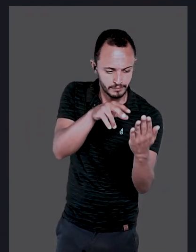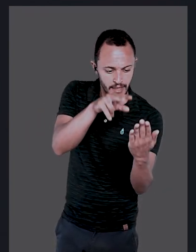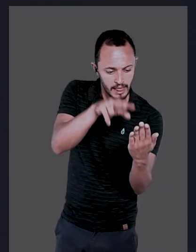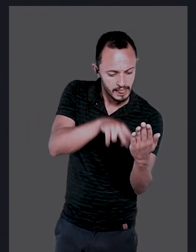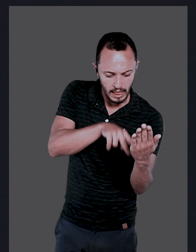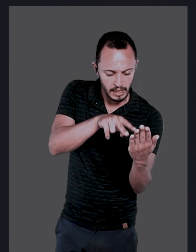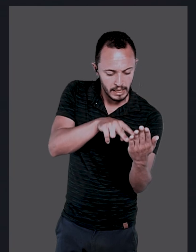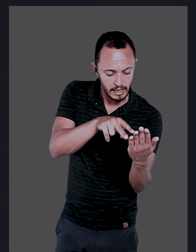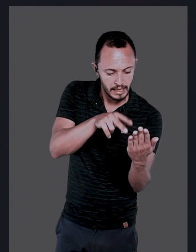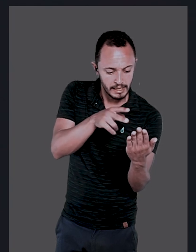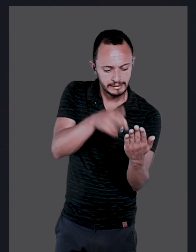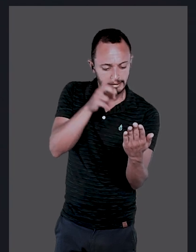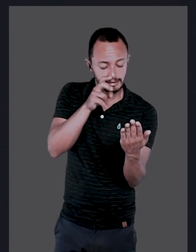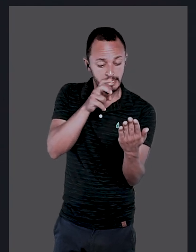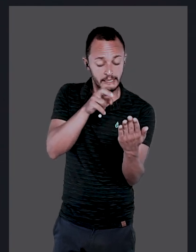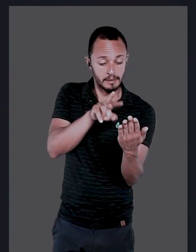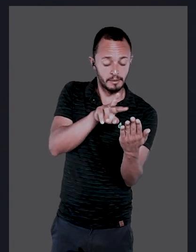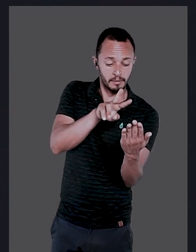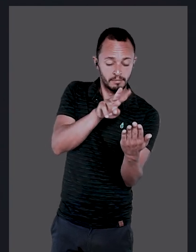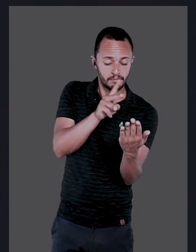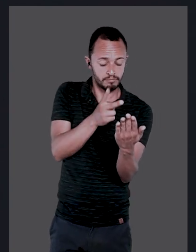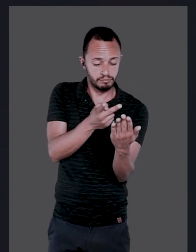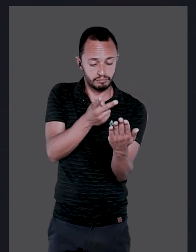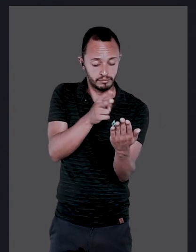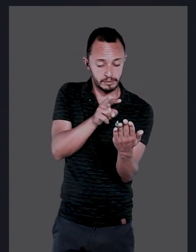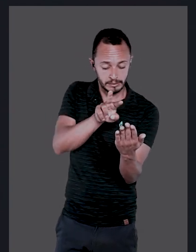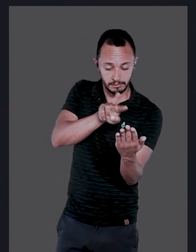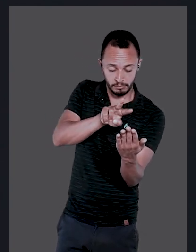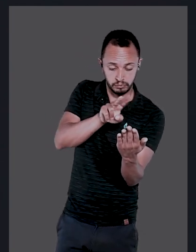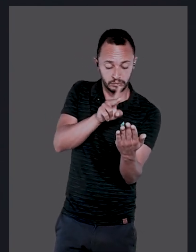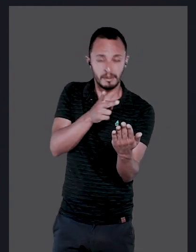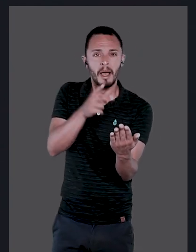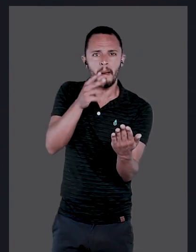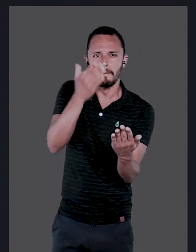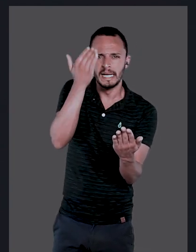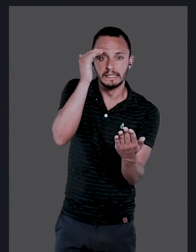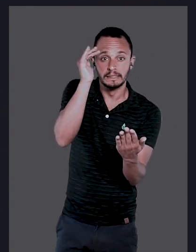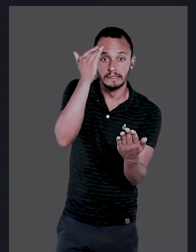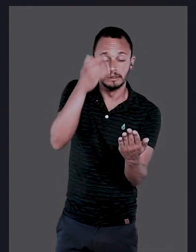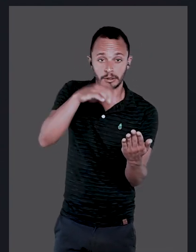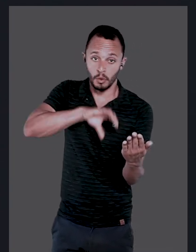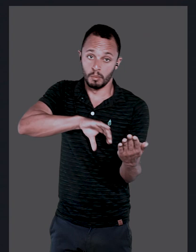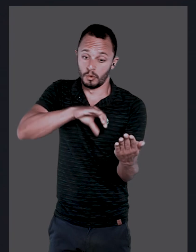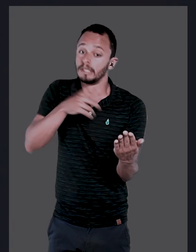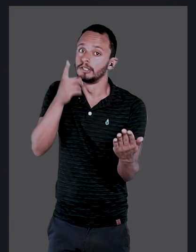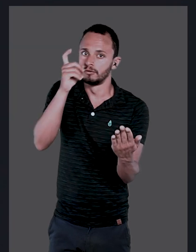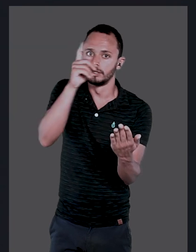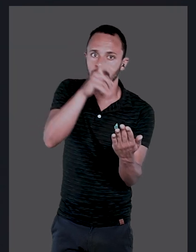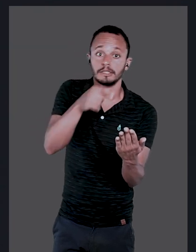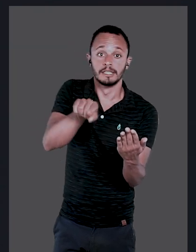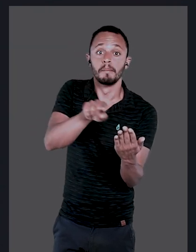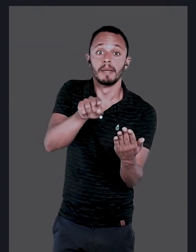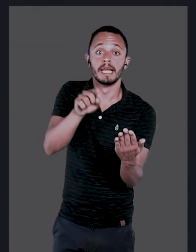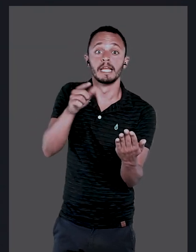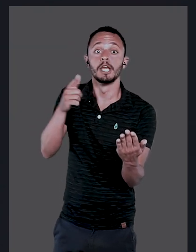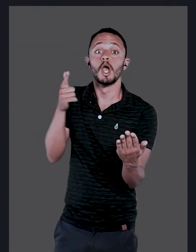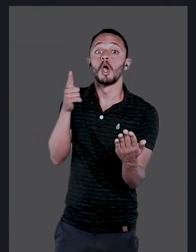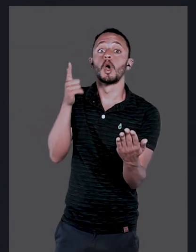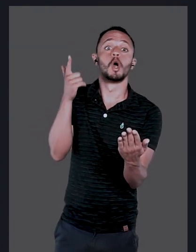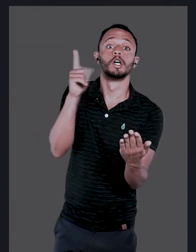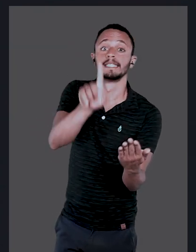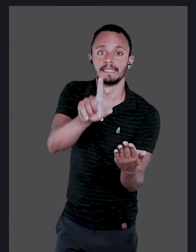de nós, ao começar a ler o livro, sinta que precisa de descodificar a linguagem, precisa de fazer um esforço